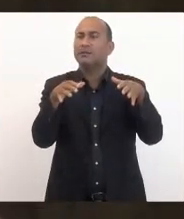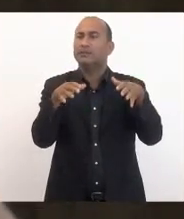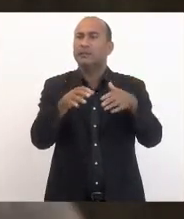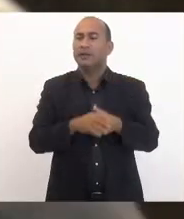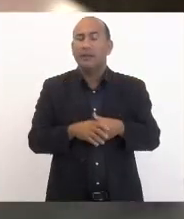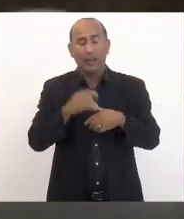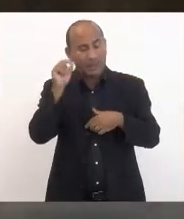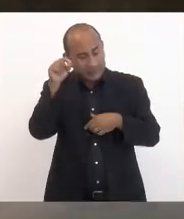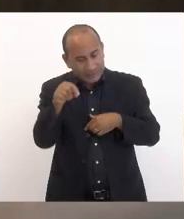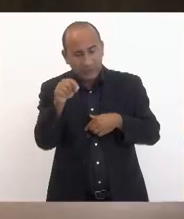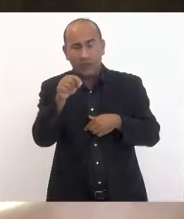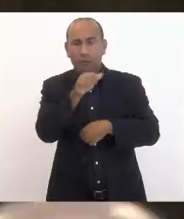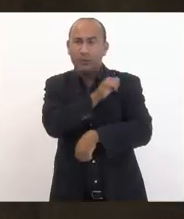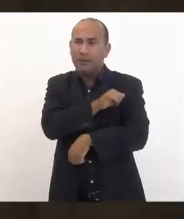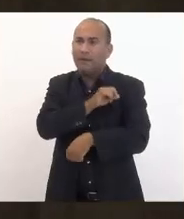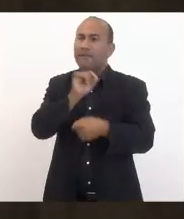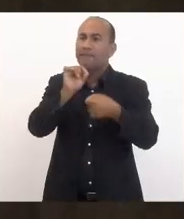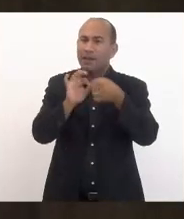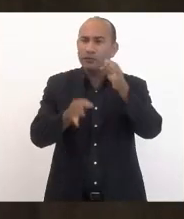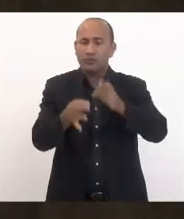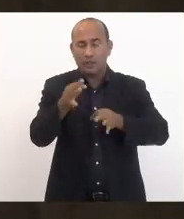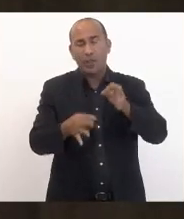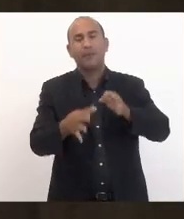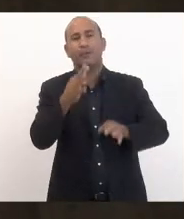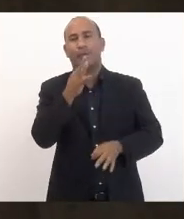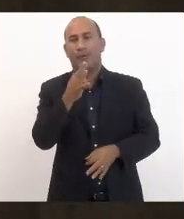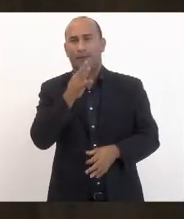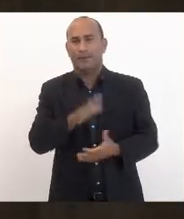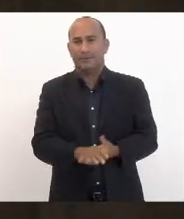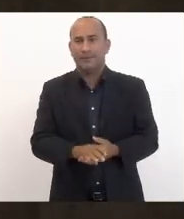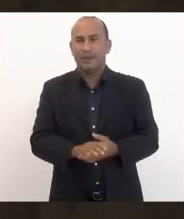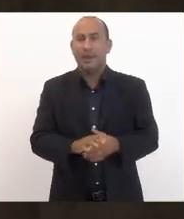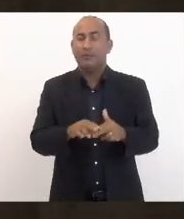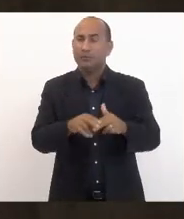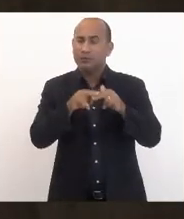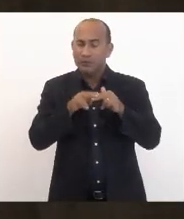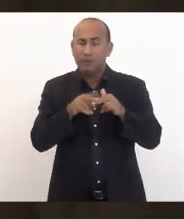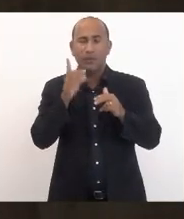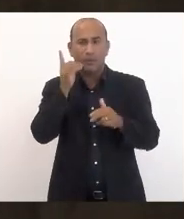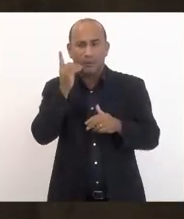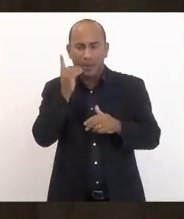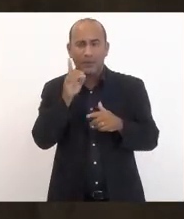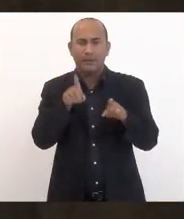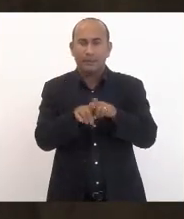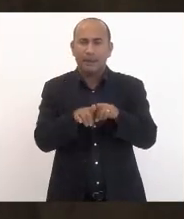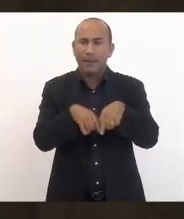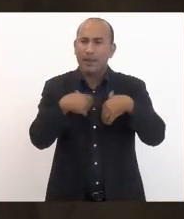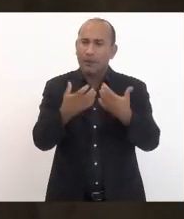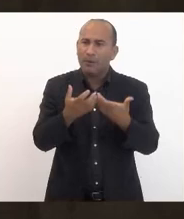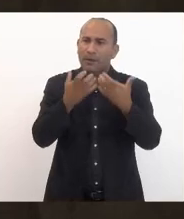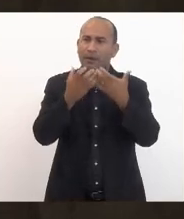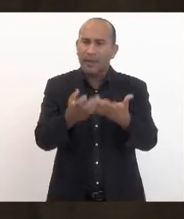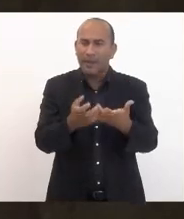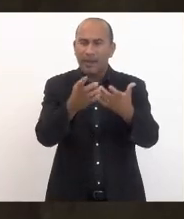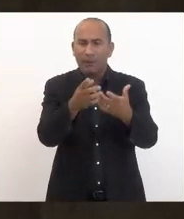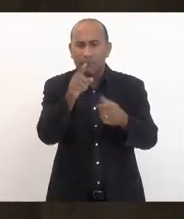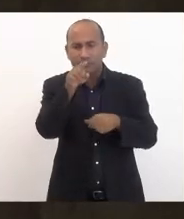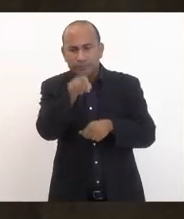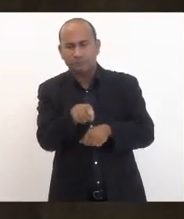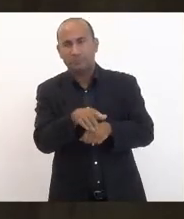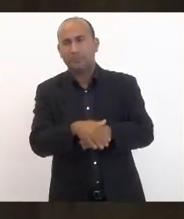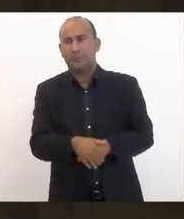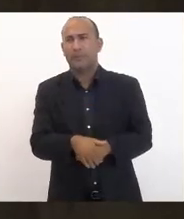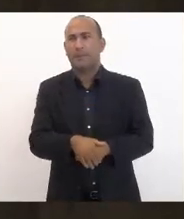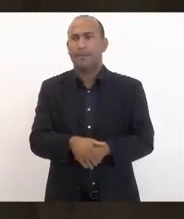se faz justiça, se reconhece isso. E, por fim, deputada Marta Rocha, também queria, como Vossa Excelência,